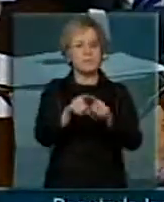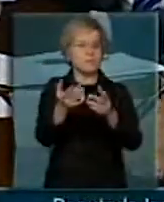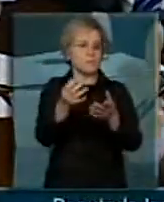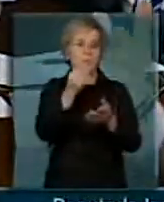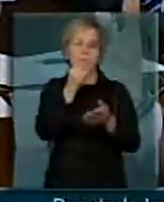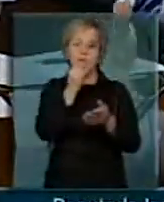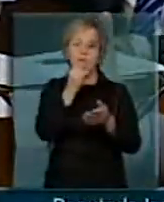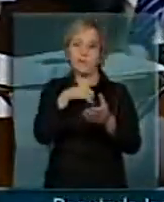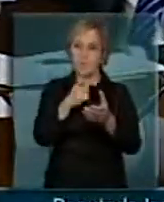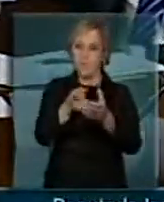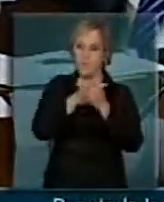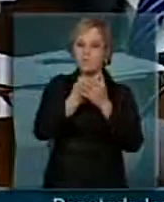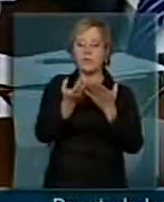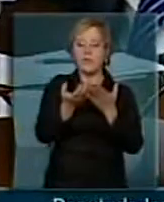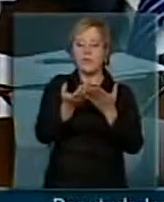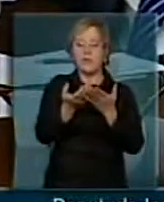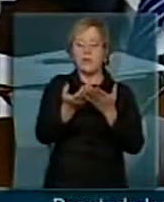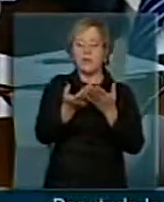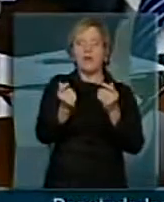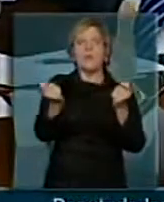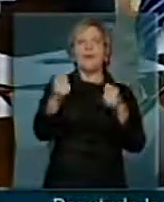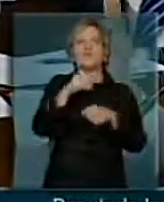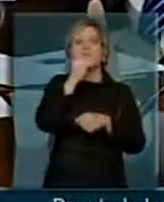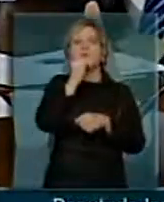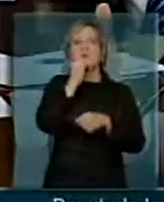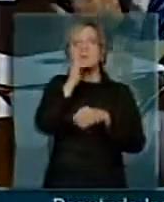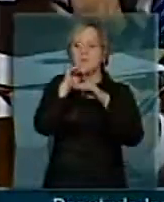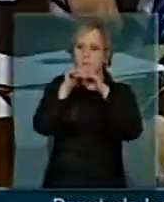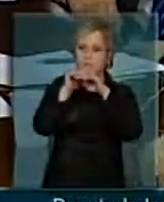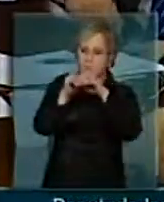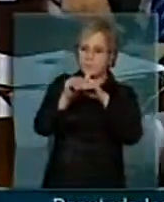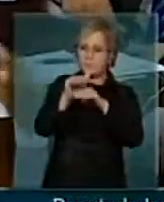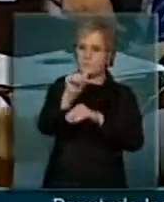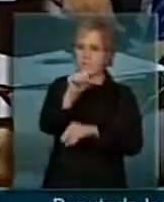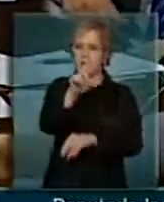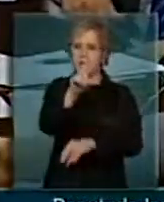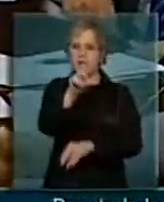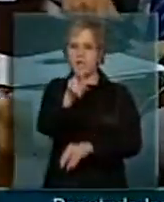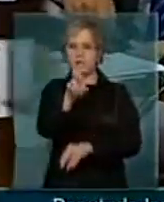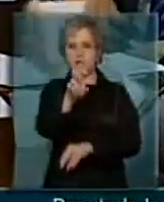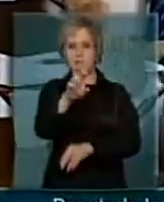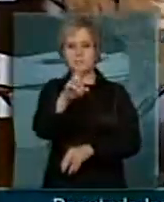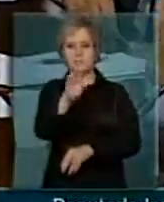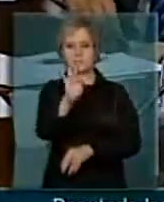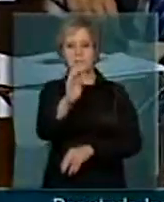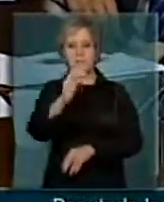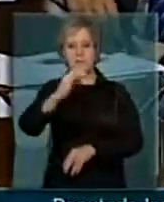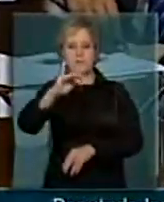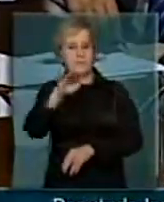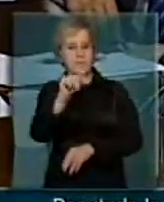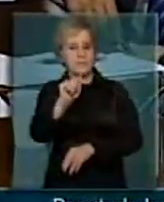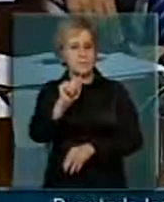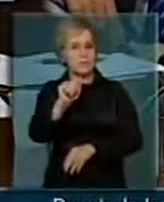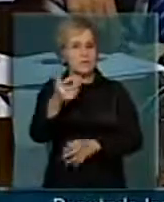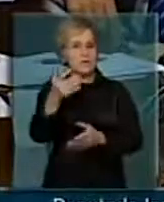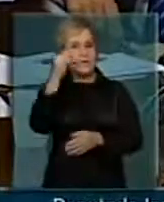multas, receber advertências e poderem ser resolvidos esses problemas sem multas,